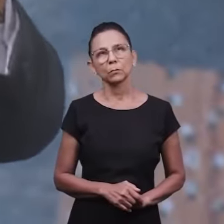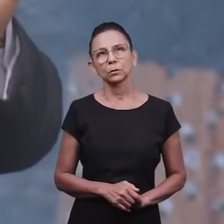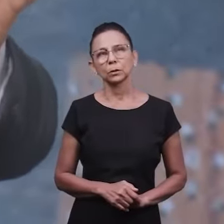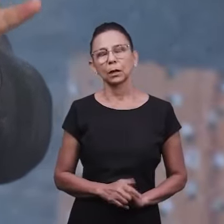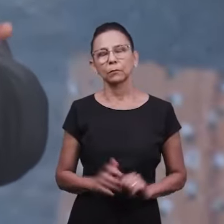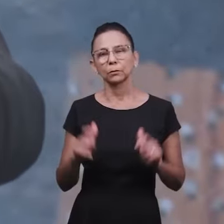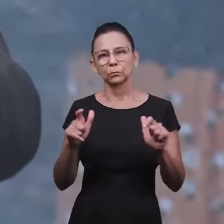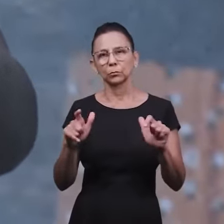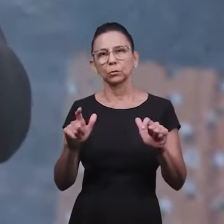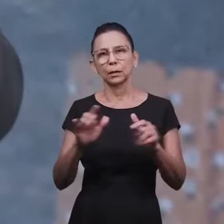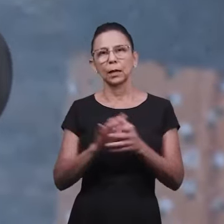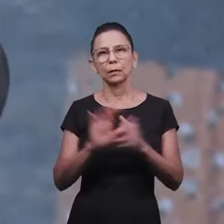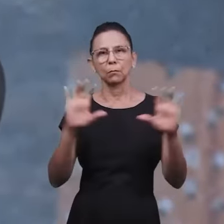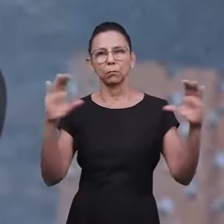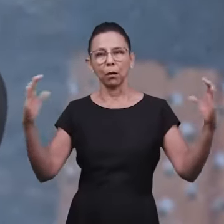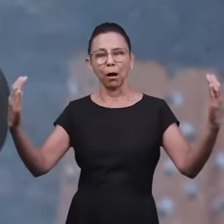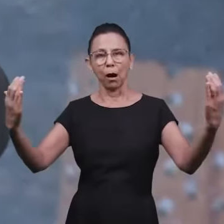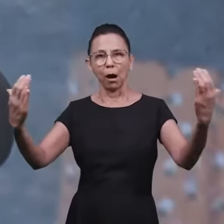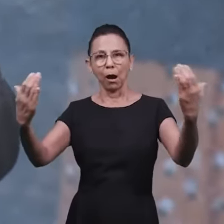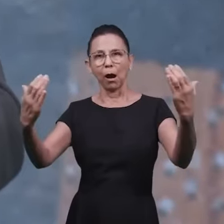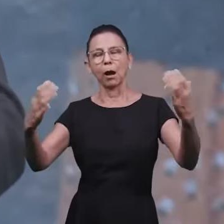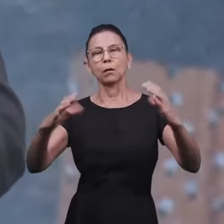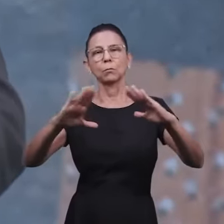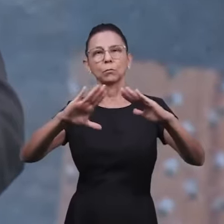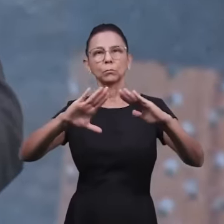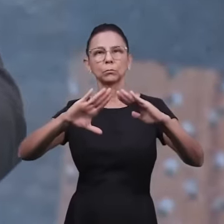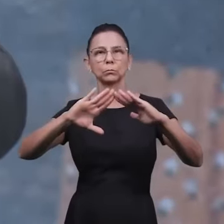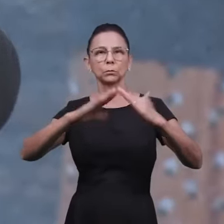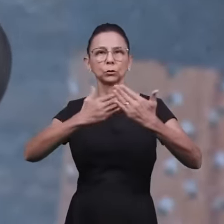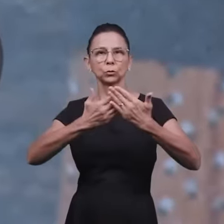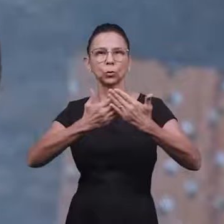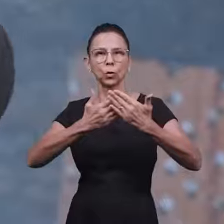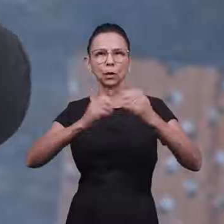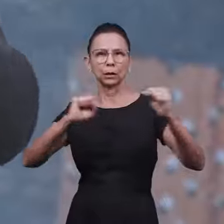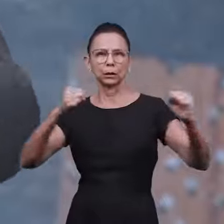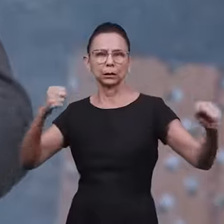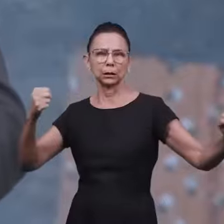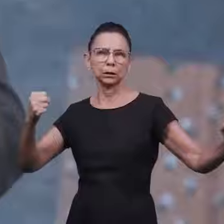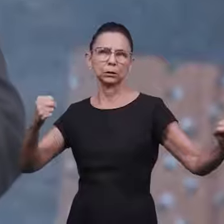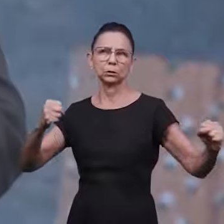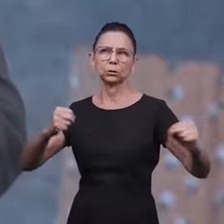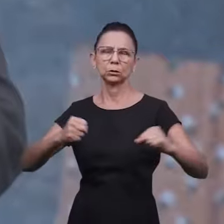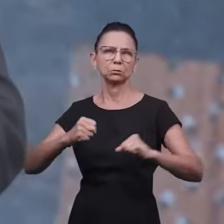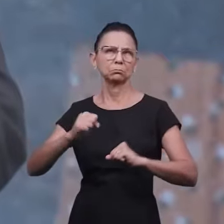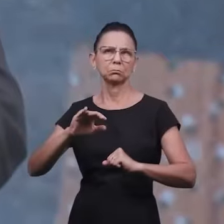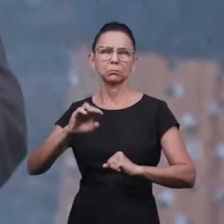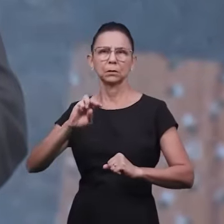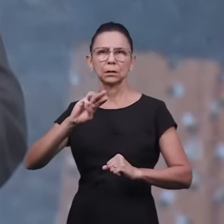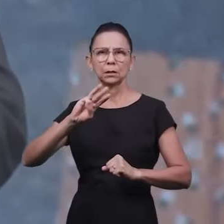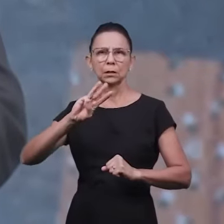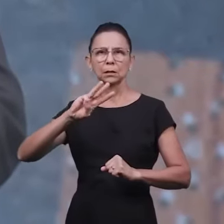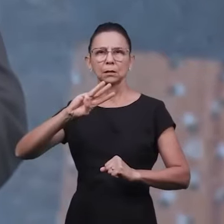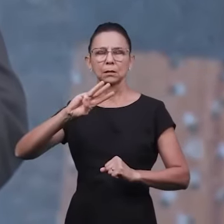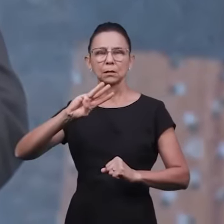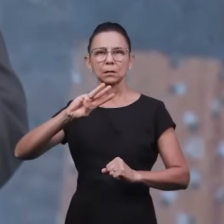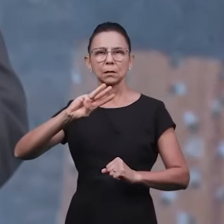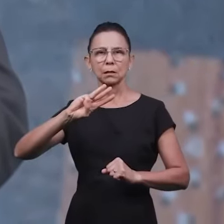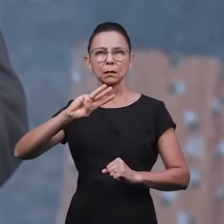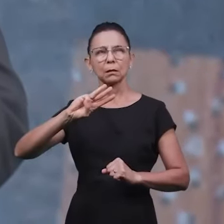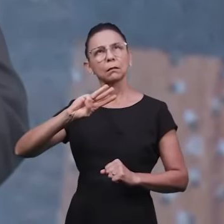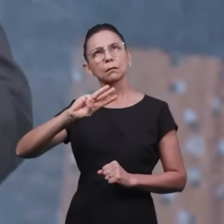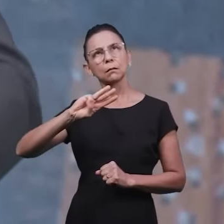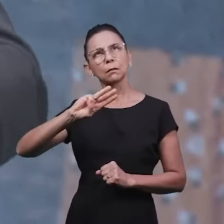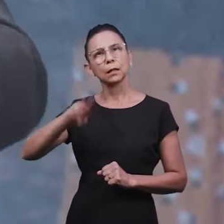3.000 pessoas, mais ou menos. Nós estávamos transmitindo um culto numa das missões que a rádio fez pelo Brasil.